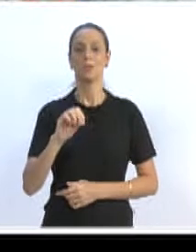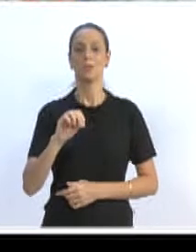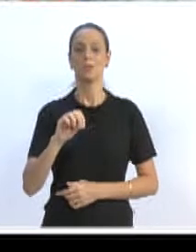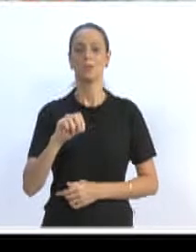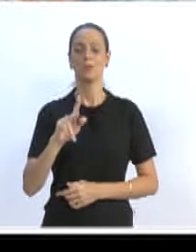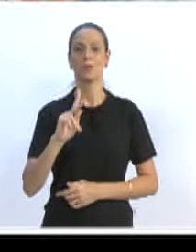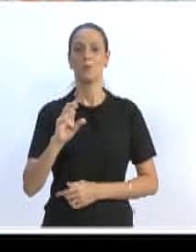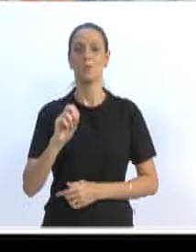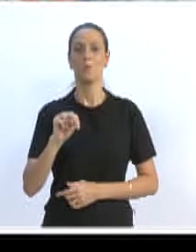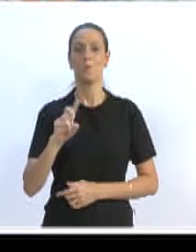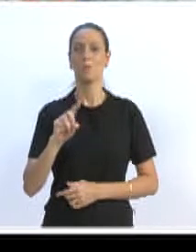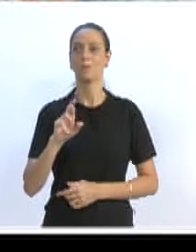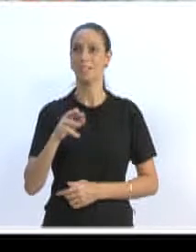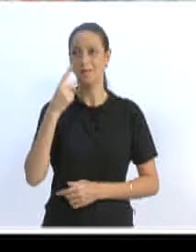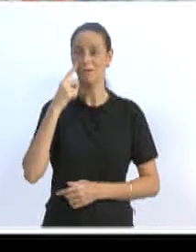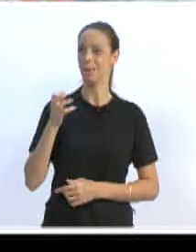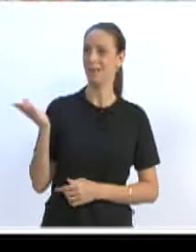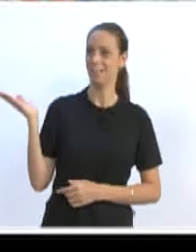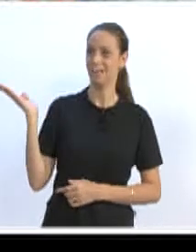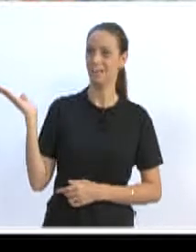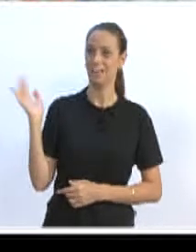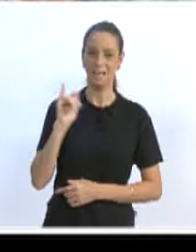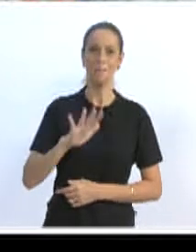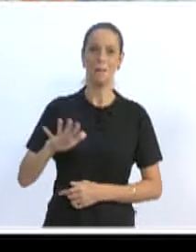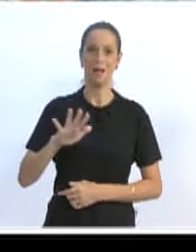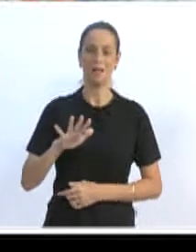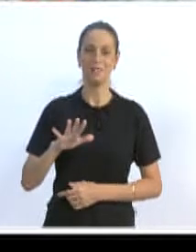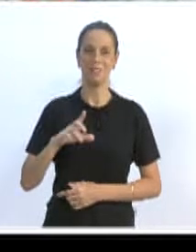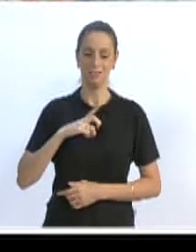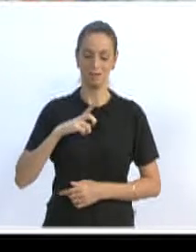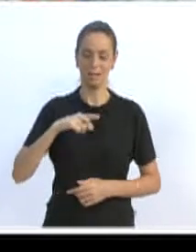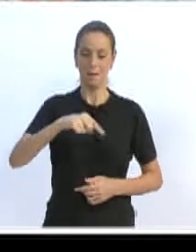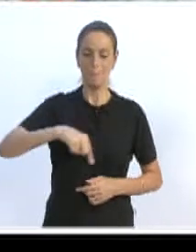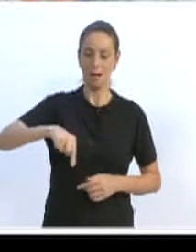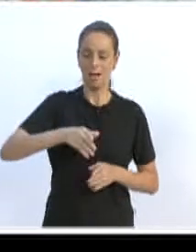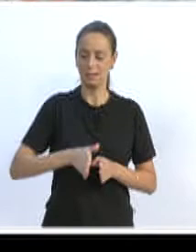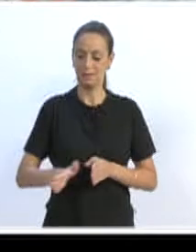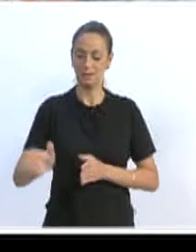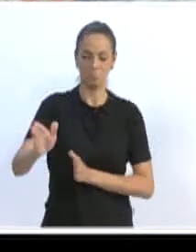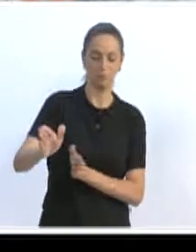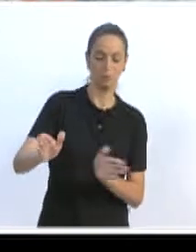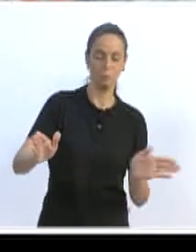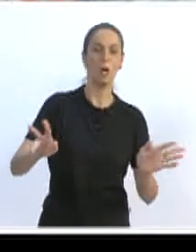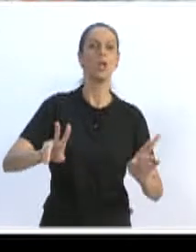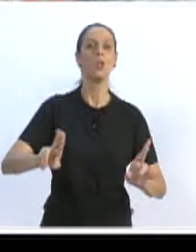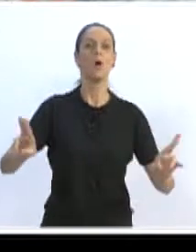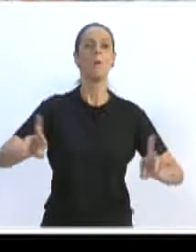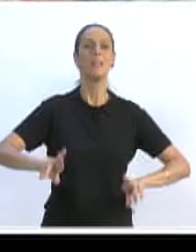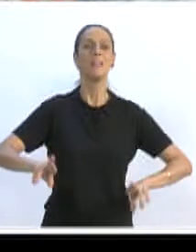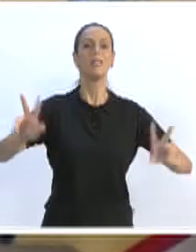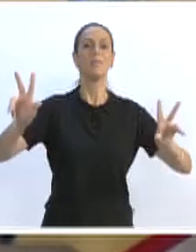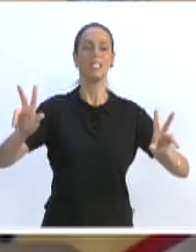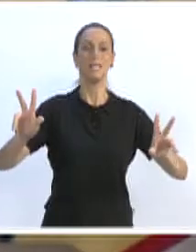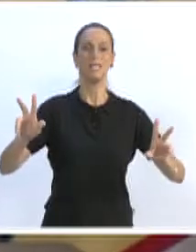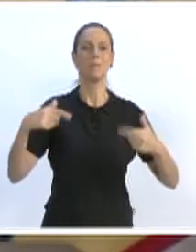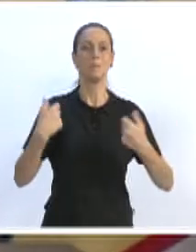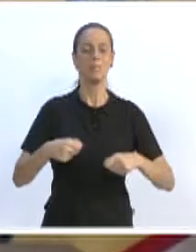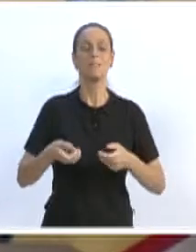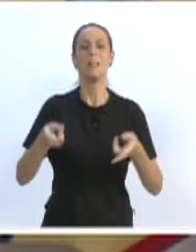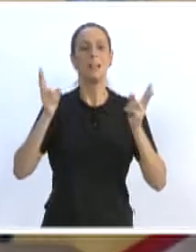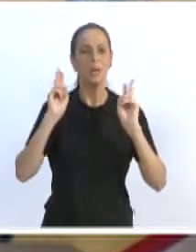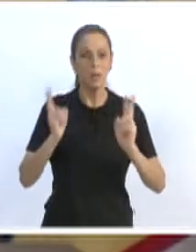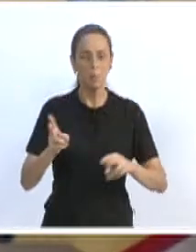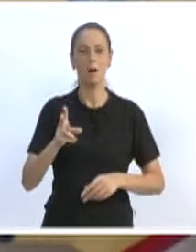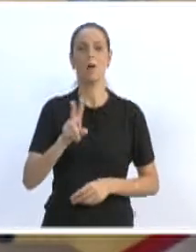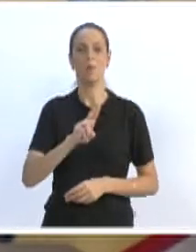planejamento para que max hering seja a continuidade até o final e victor konder e parem em cima daquele trevo não de continuidade